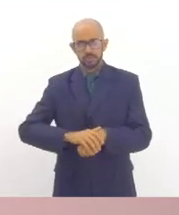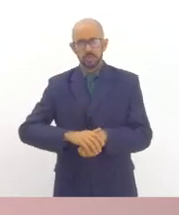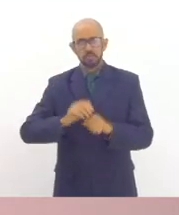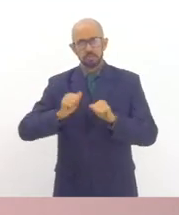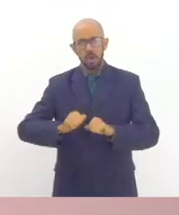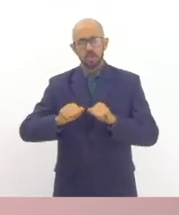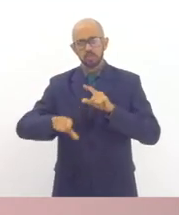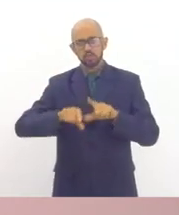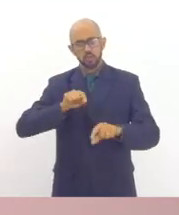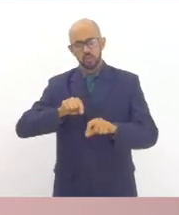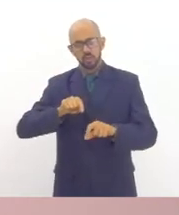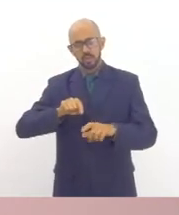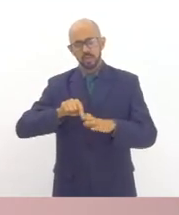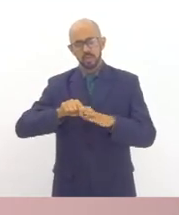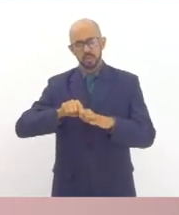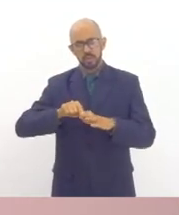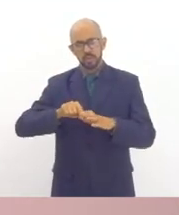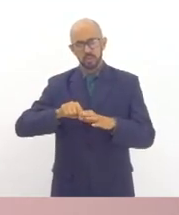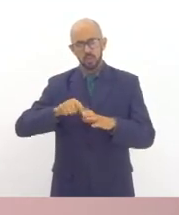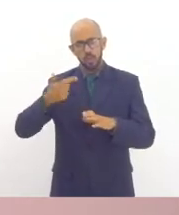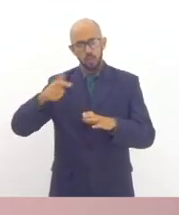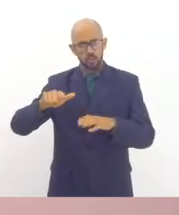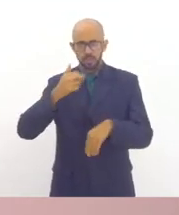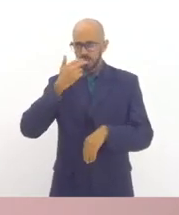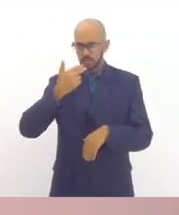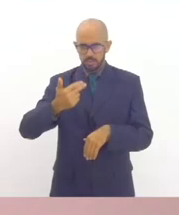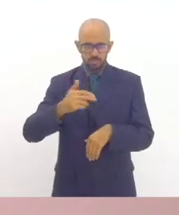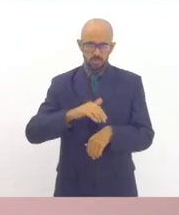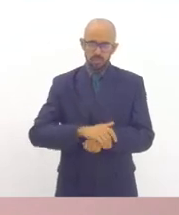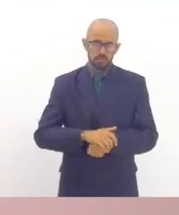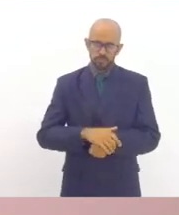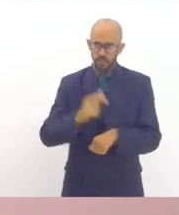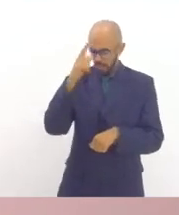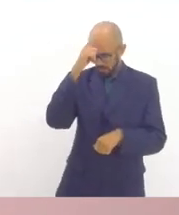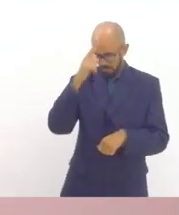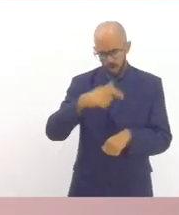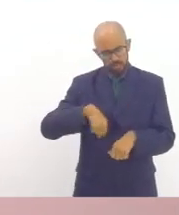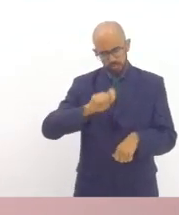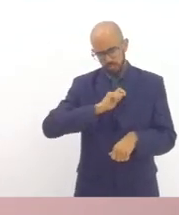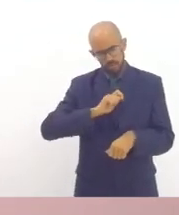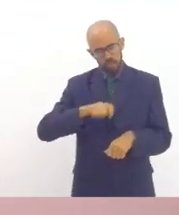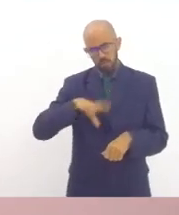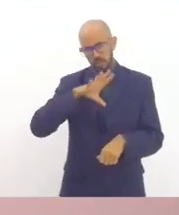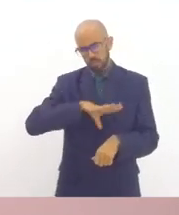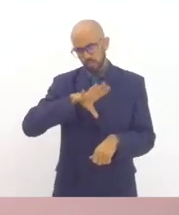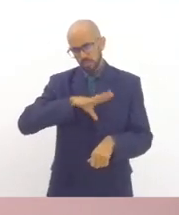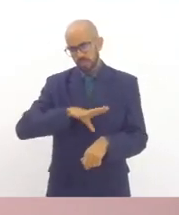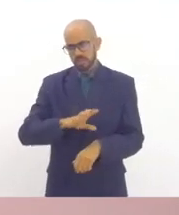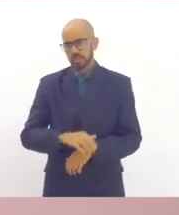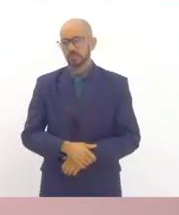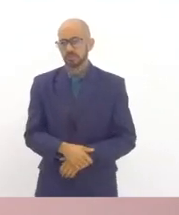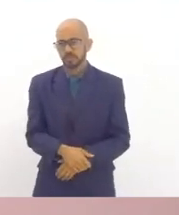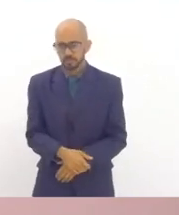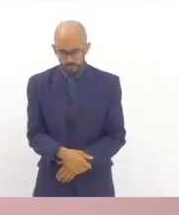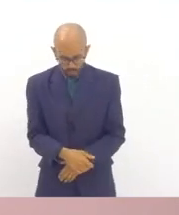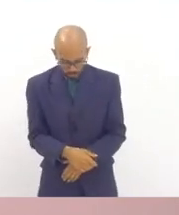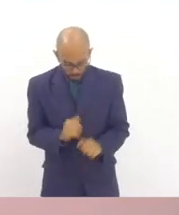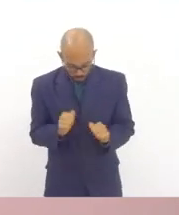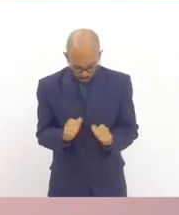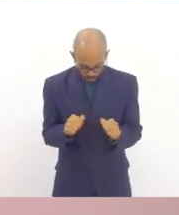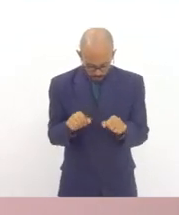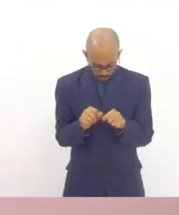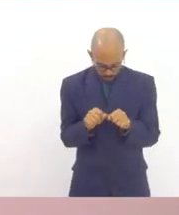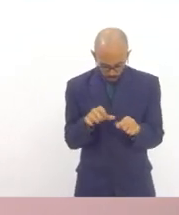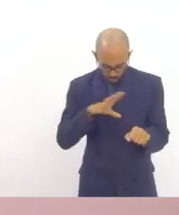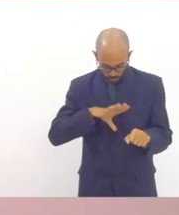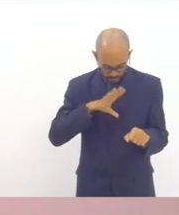pode dispensar o inglês e fazer, digamos, alemão, espanhol, português, né? Pode fazer